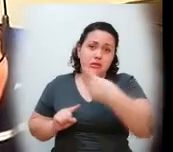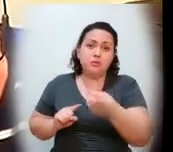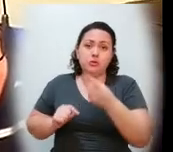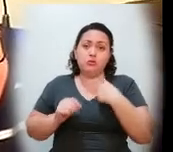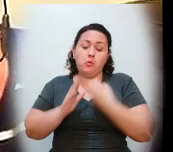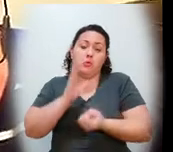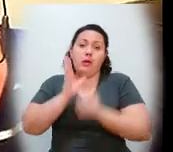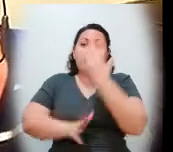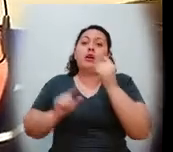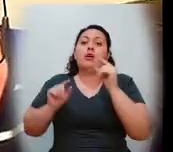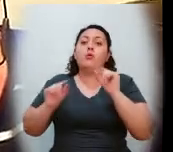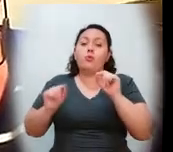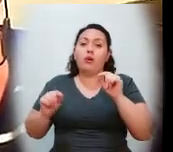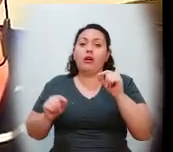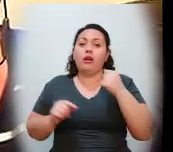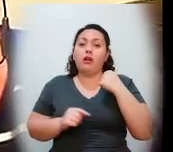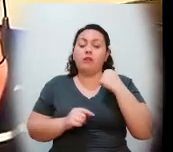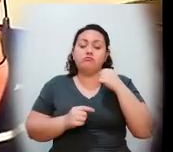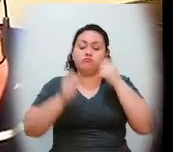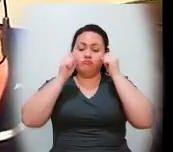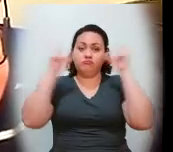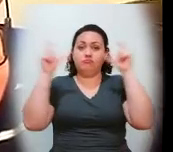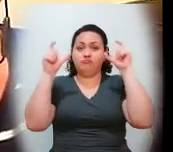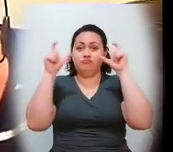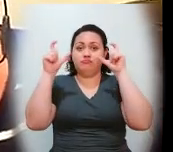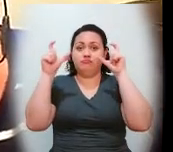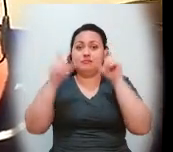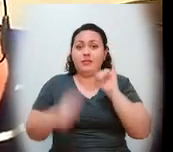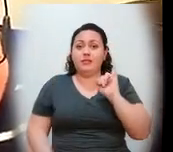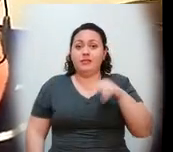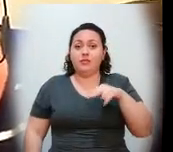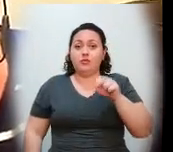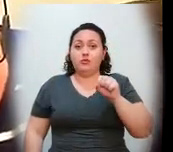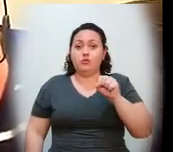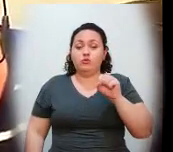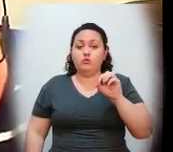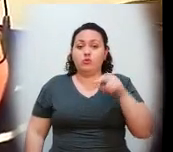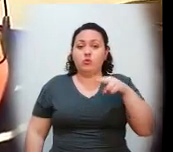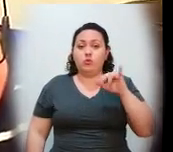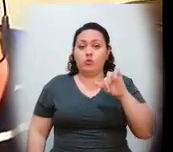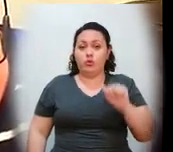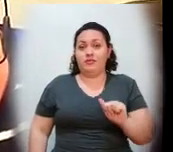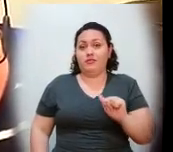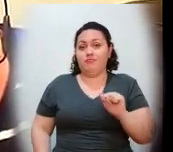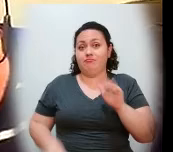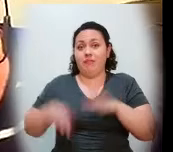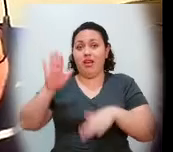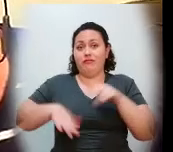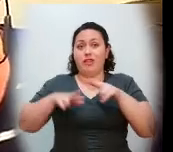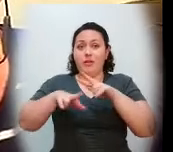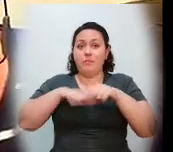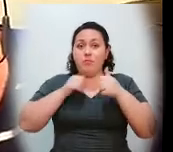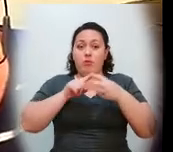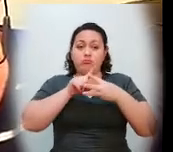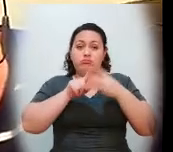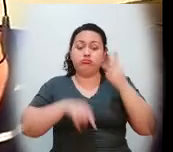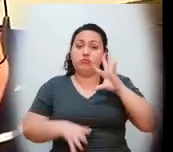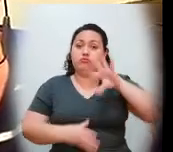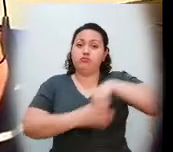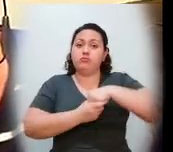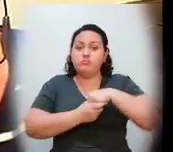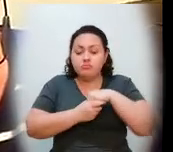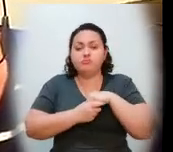uma condição de insônia que eu preciso depois ir tratar de alguma outra maneira. Né?